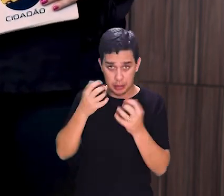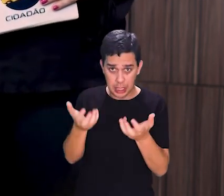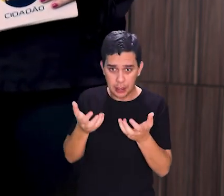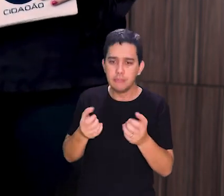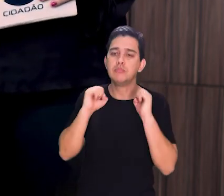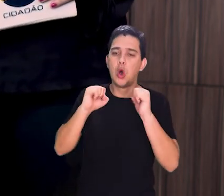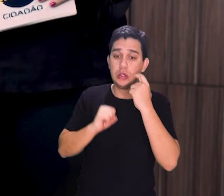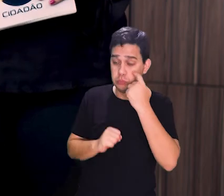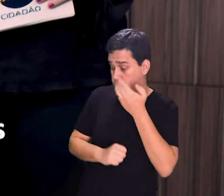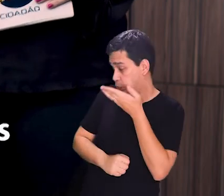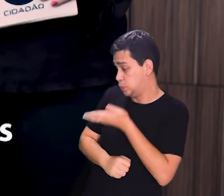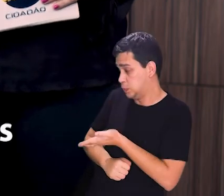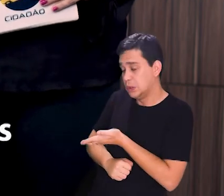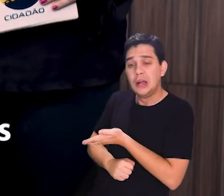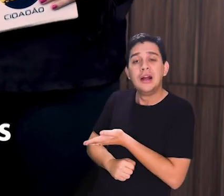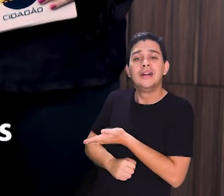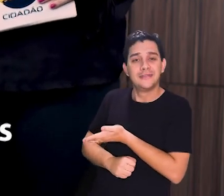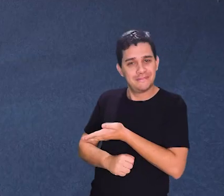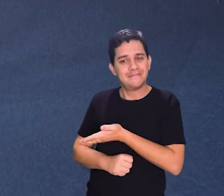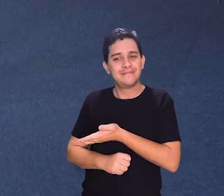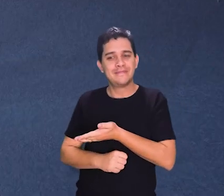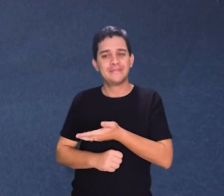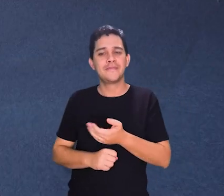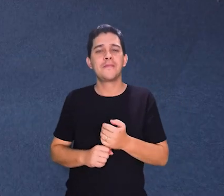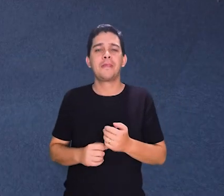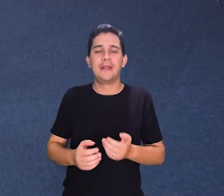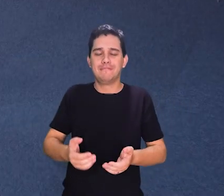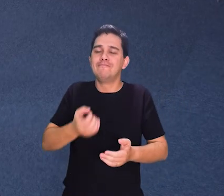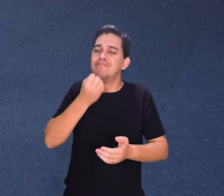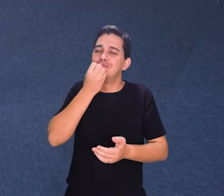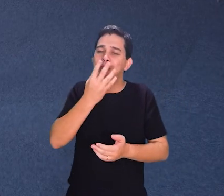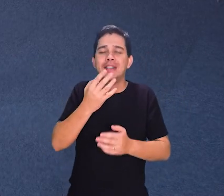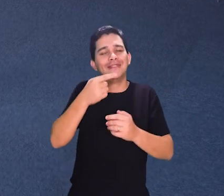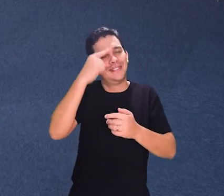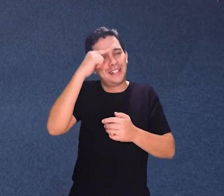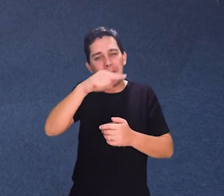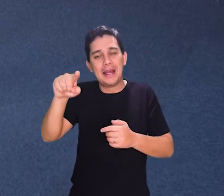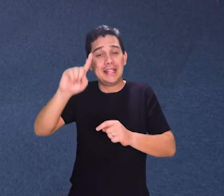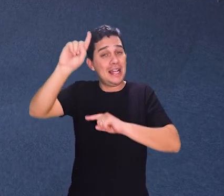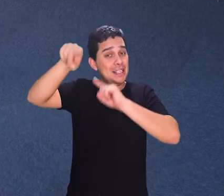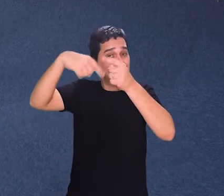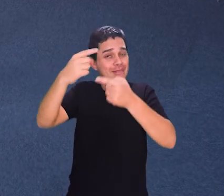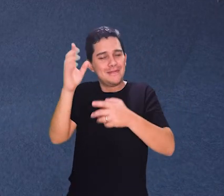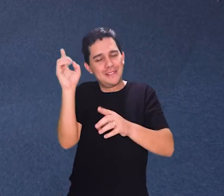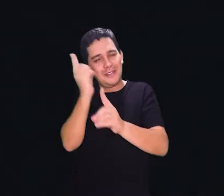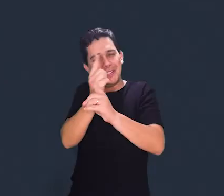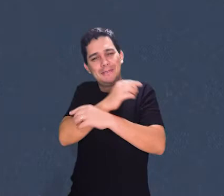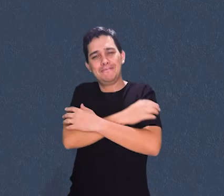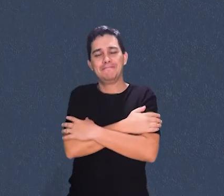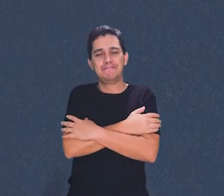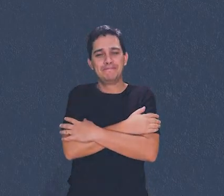plataformas Deezer, Spotify e iTunes. Tenha uma ótima semana e até mais!